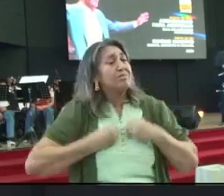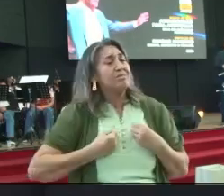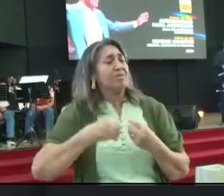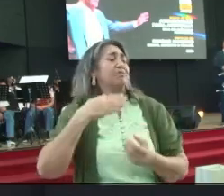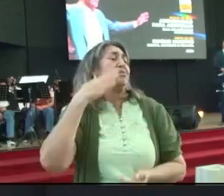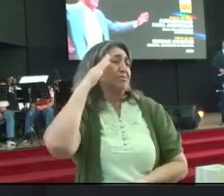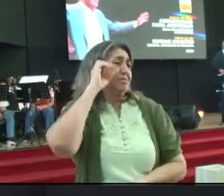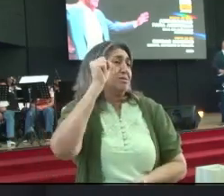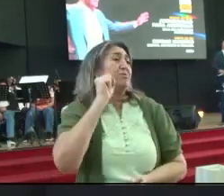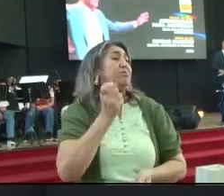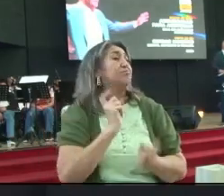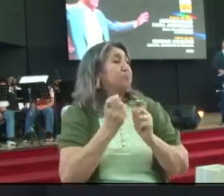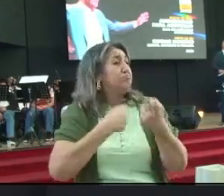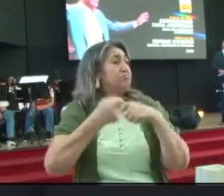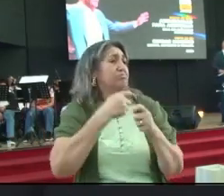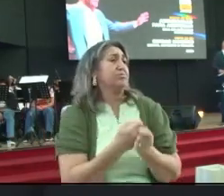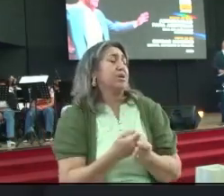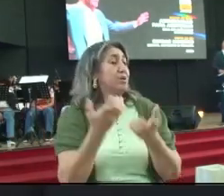sabedoria.